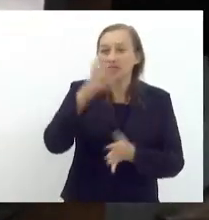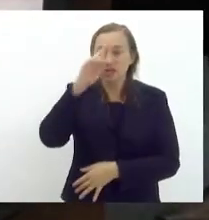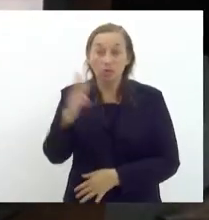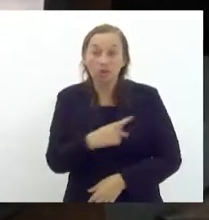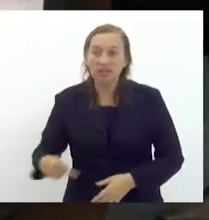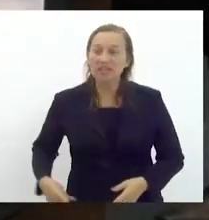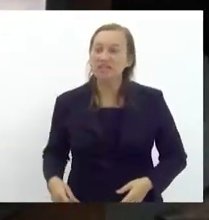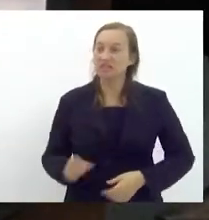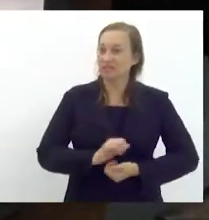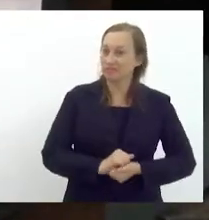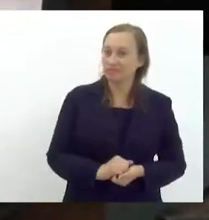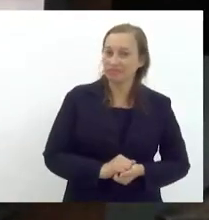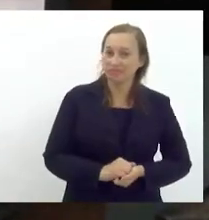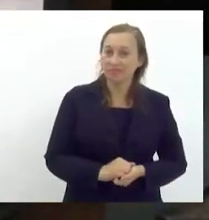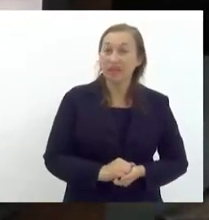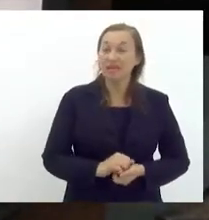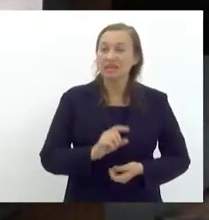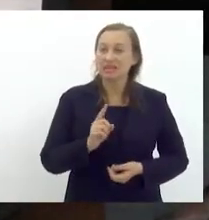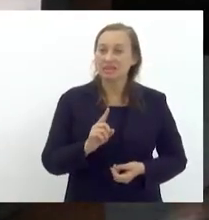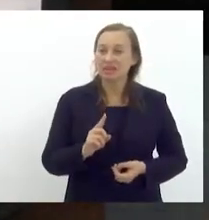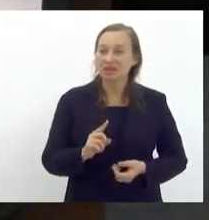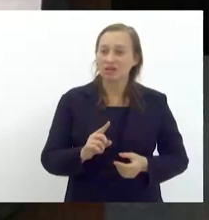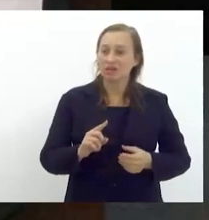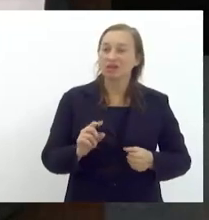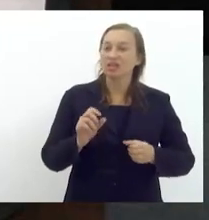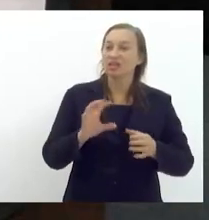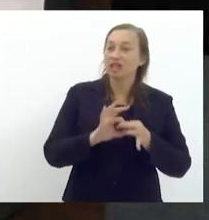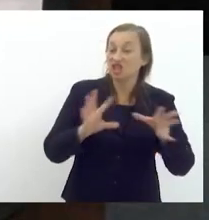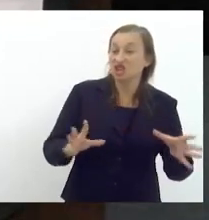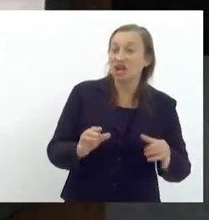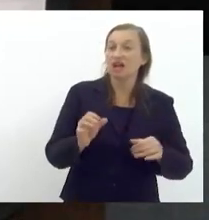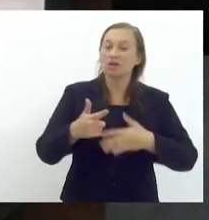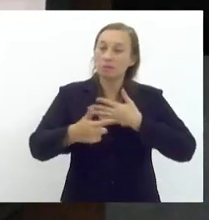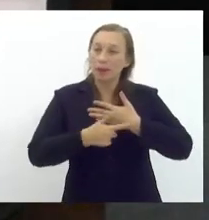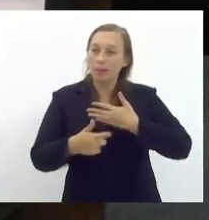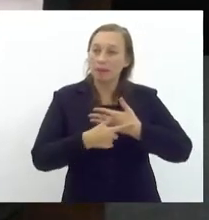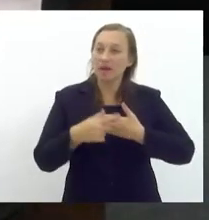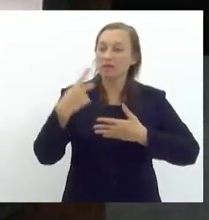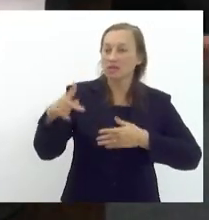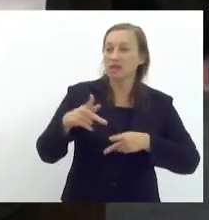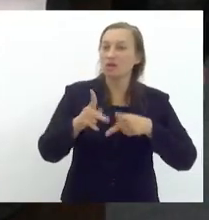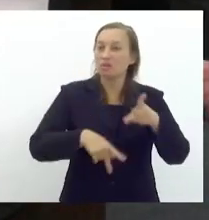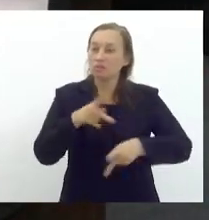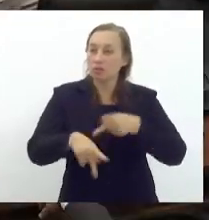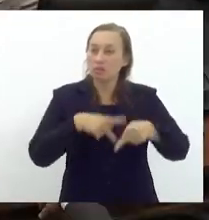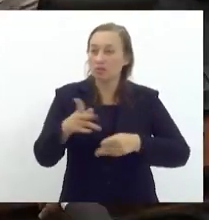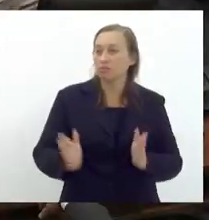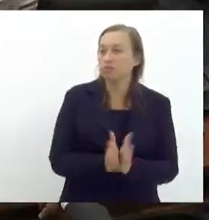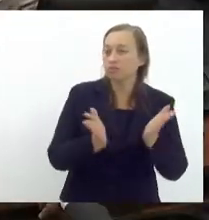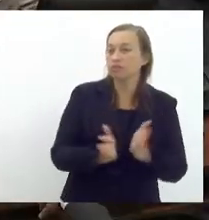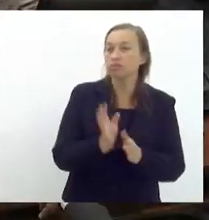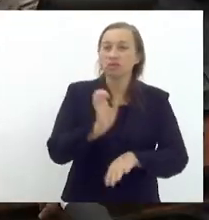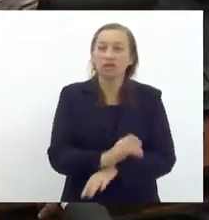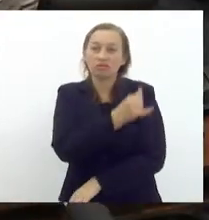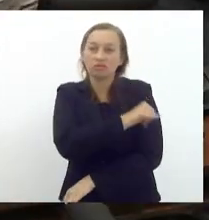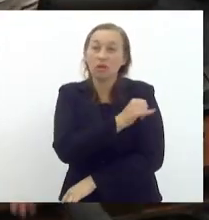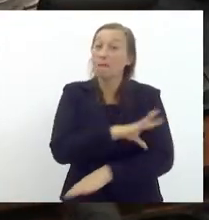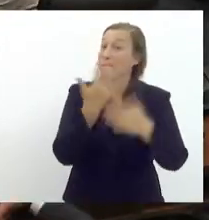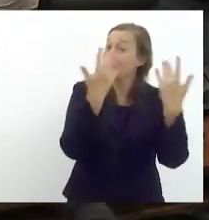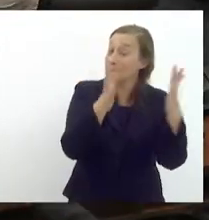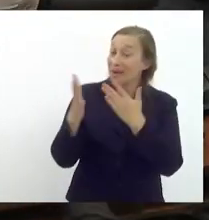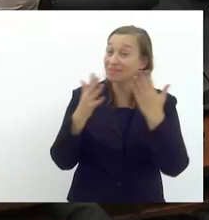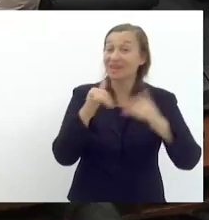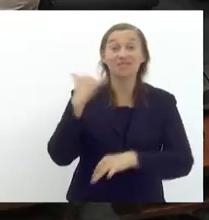não abrirá a mão de exercer o seu compromisso com a população mais pobre do Estado do Rio de Janeiro então saudar aqui